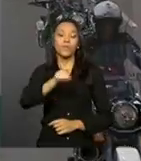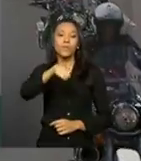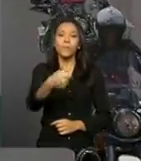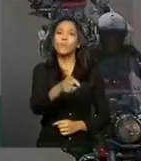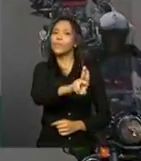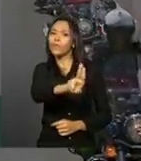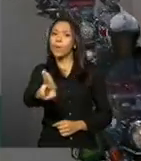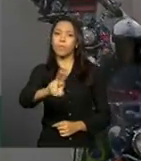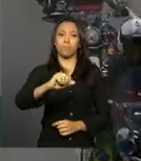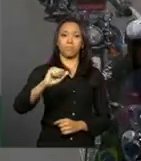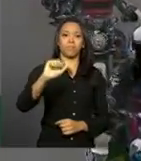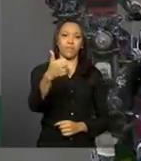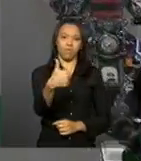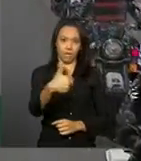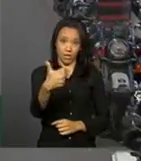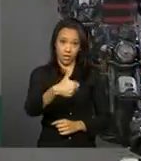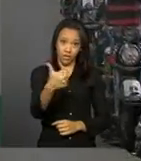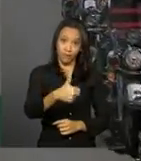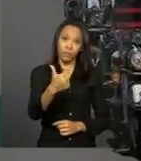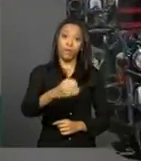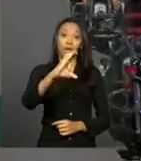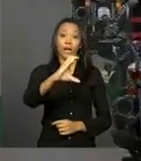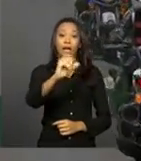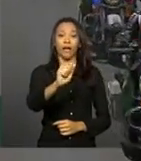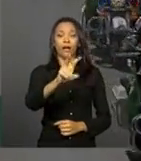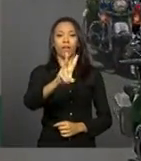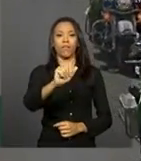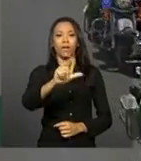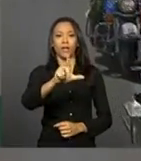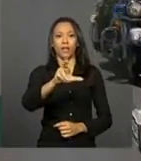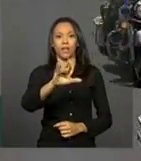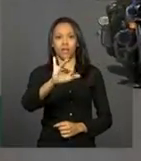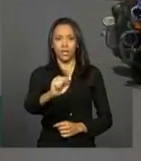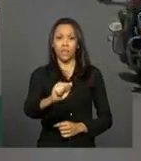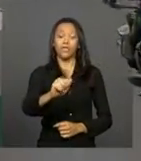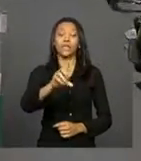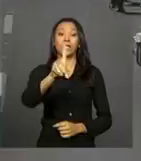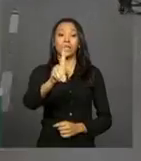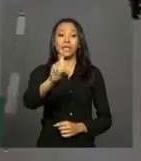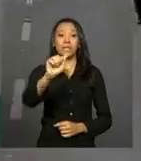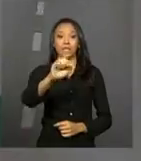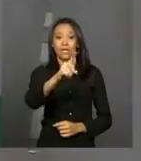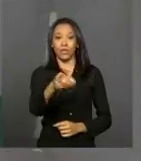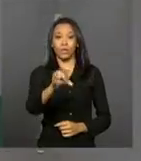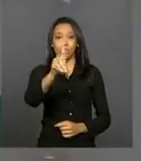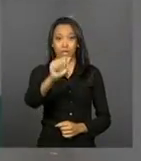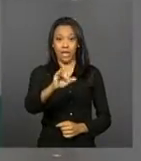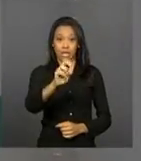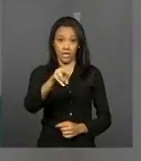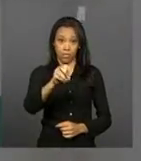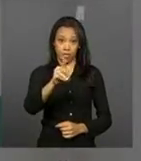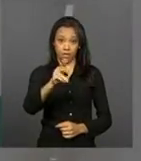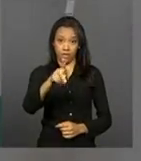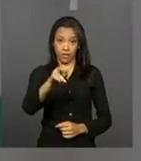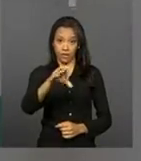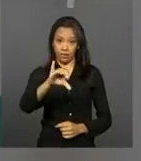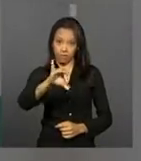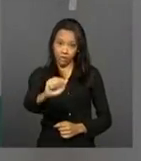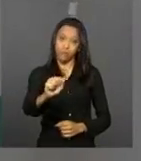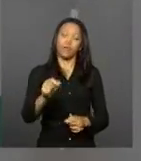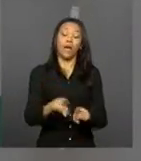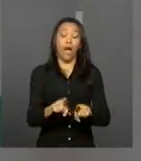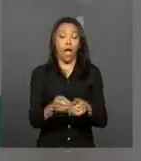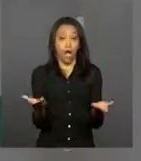denominação de 1º Regimento de Cavalaria de Guardas Dragões da Independência. Você acompanha imagens da presidenta Dilma Rousseff no